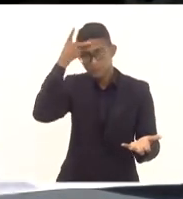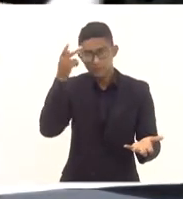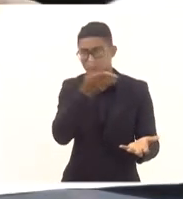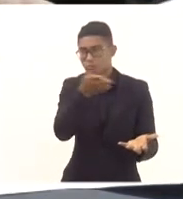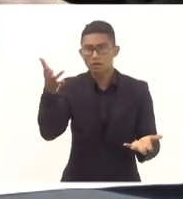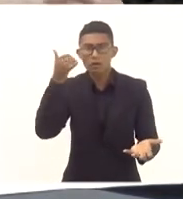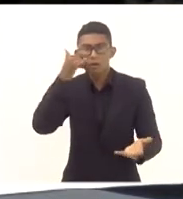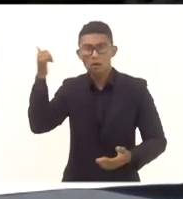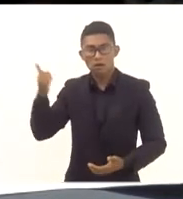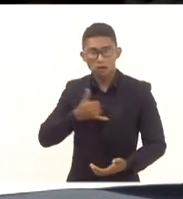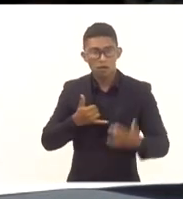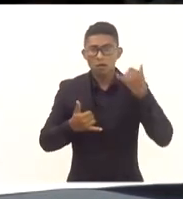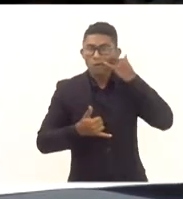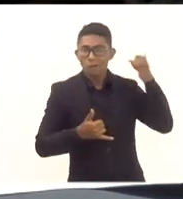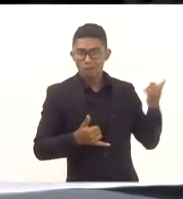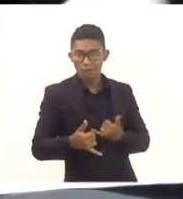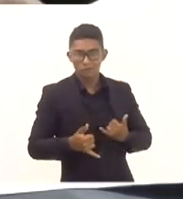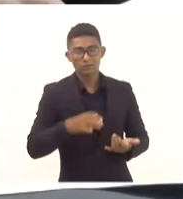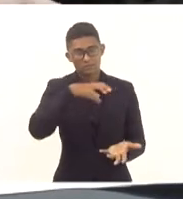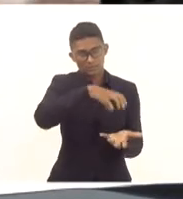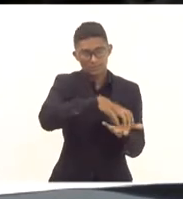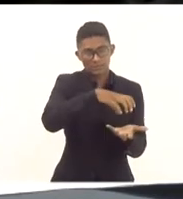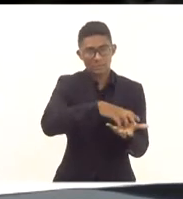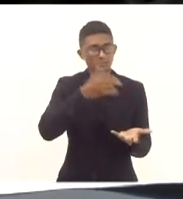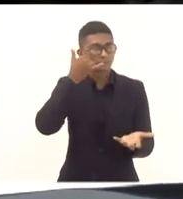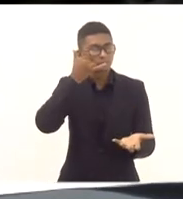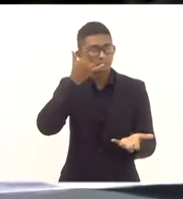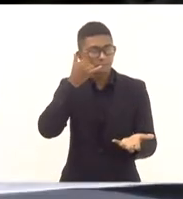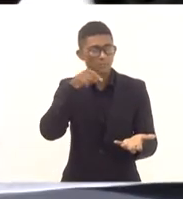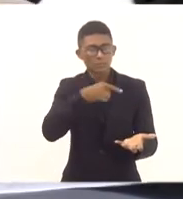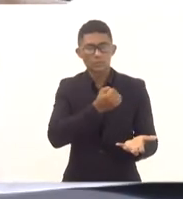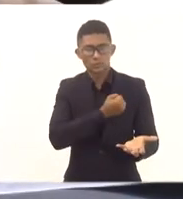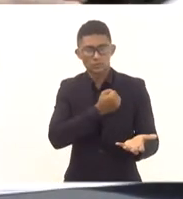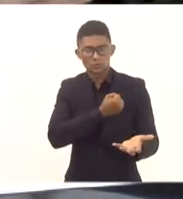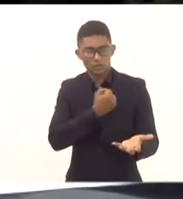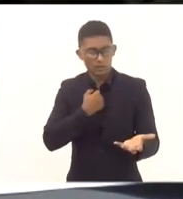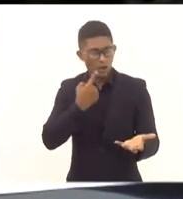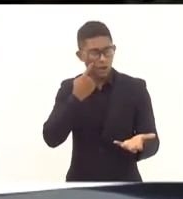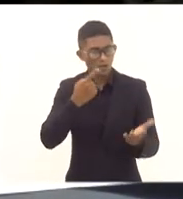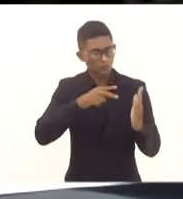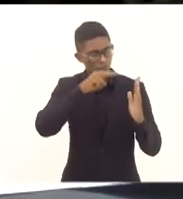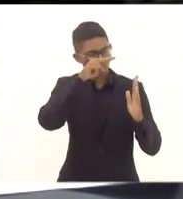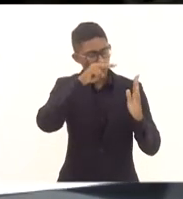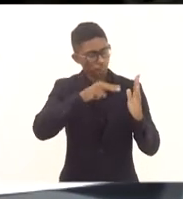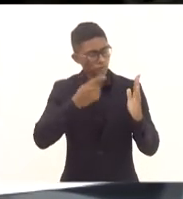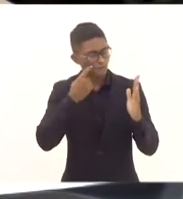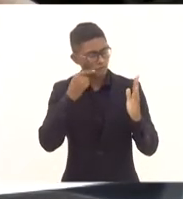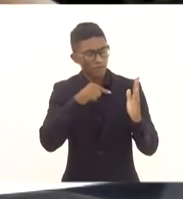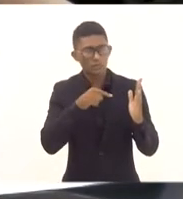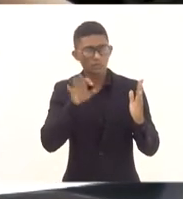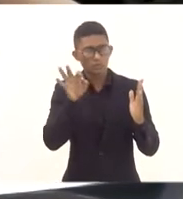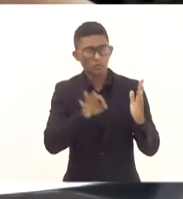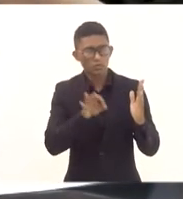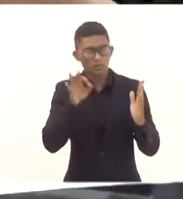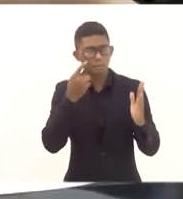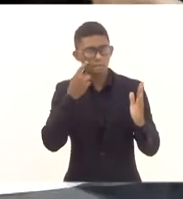das chamadas Hotel olhar um número exato aqui para vocês eu tô com porcentagem